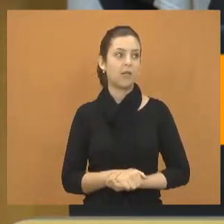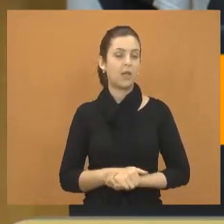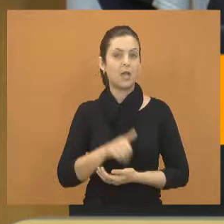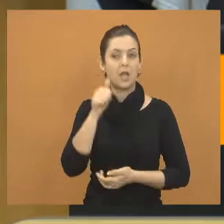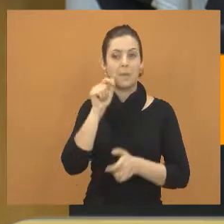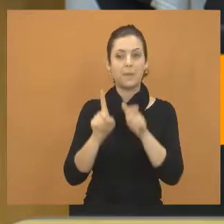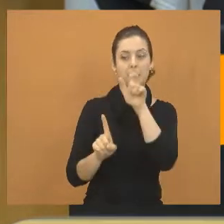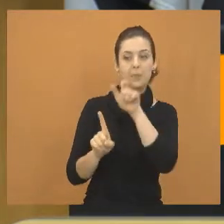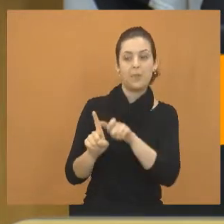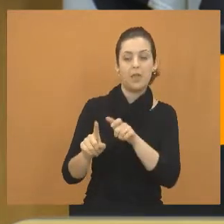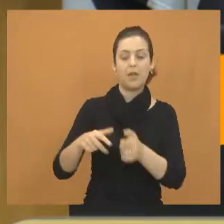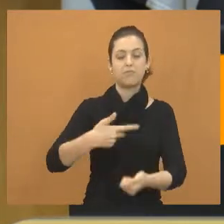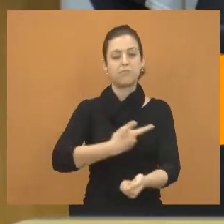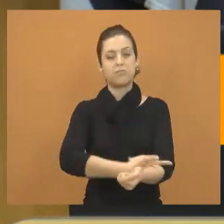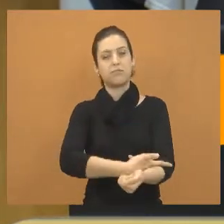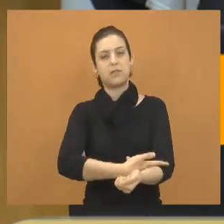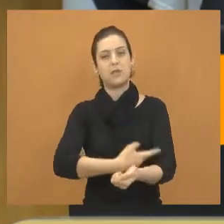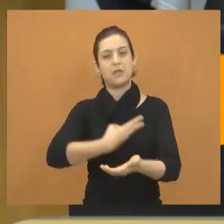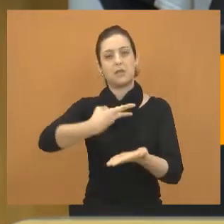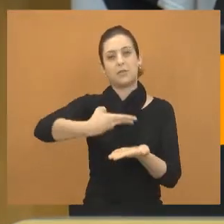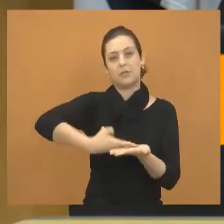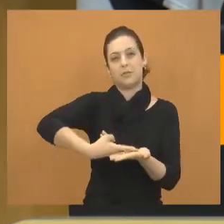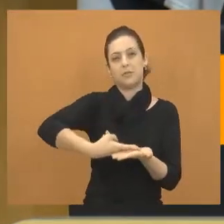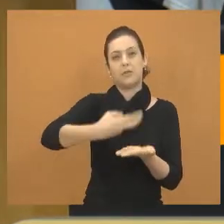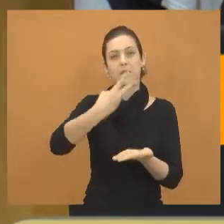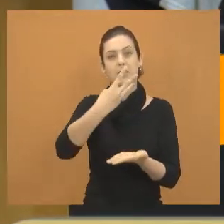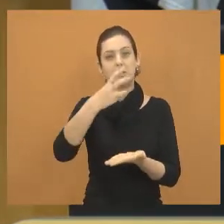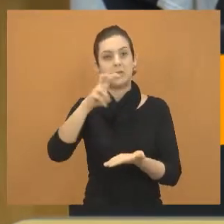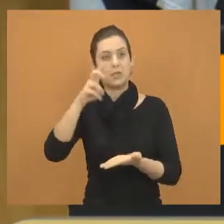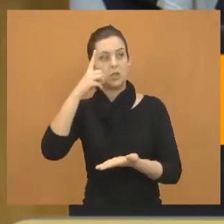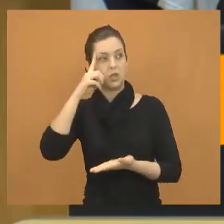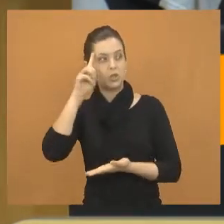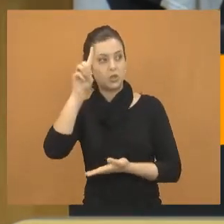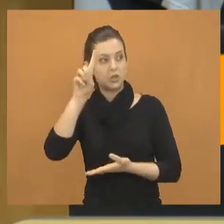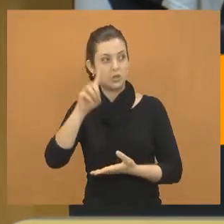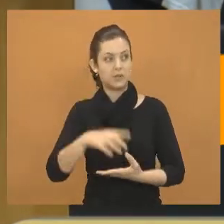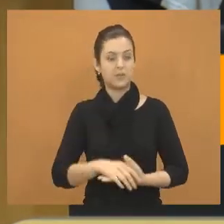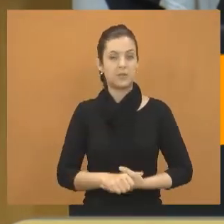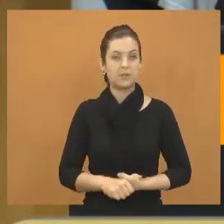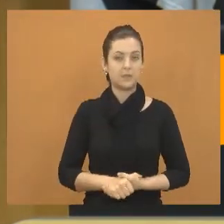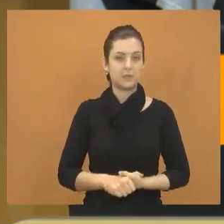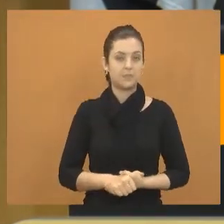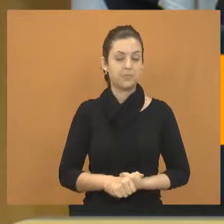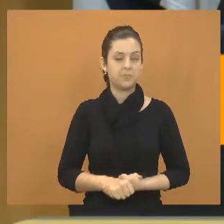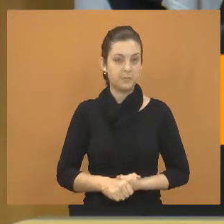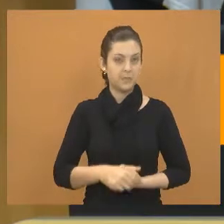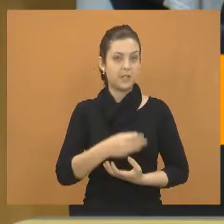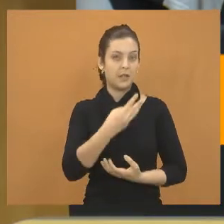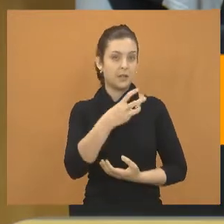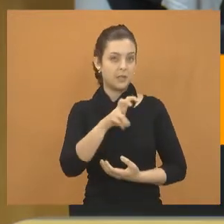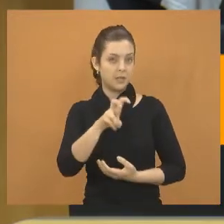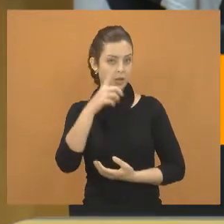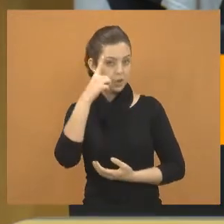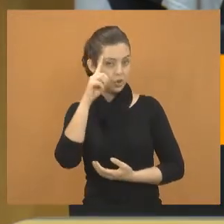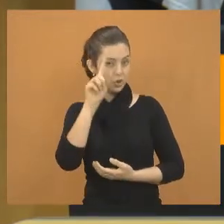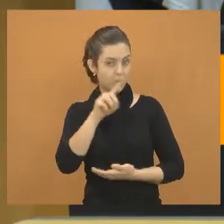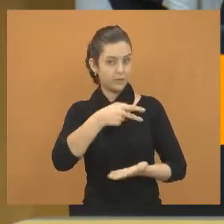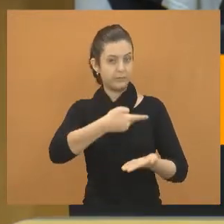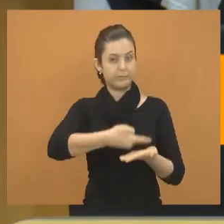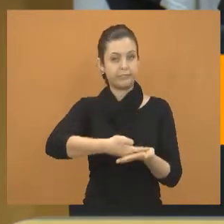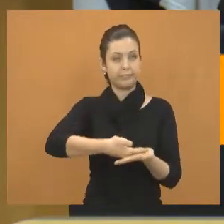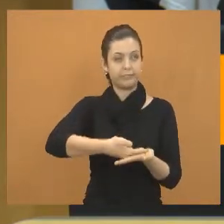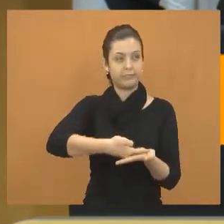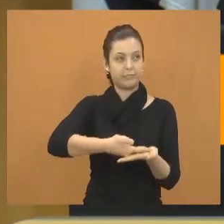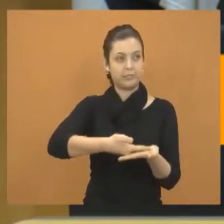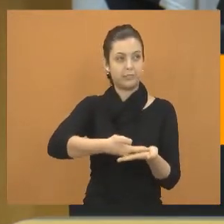munícipe internada há 35 dias. Há 35 dias, vereador